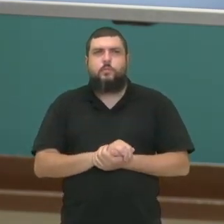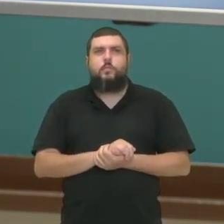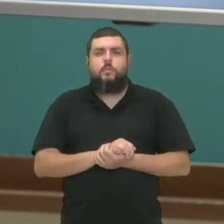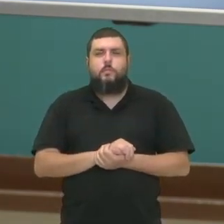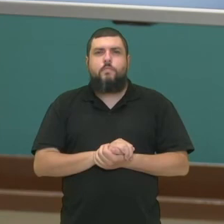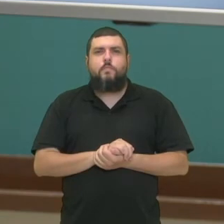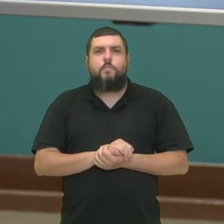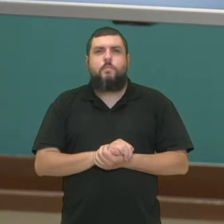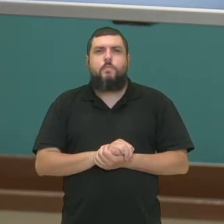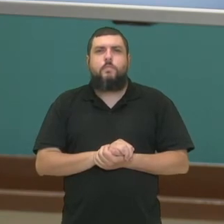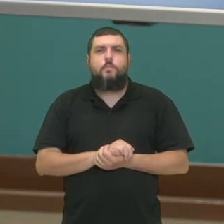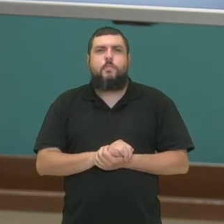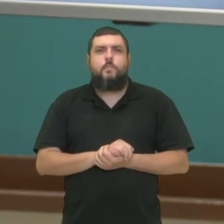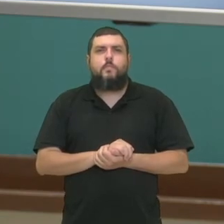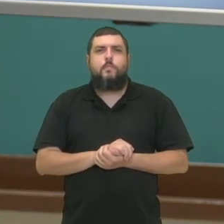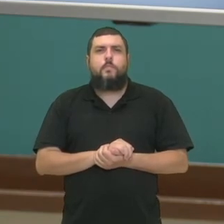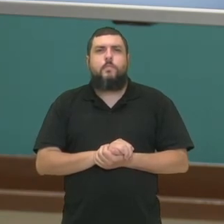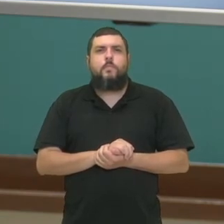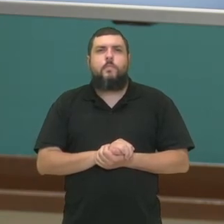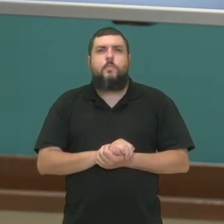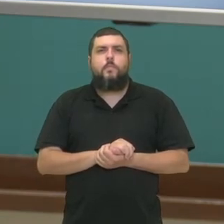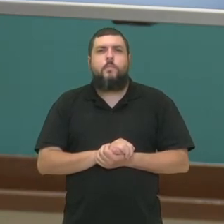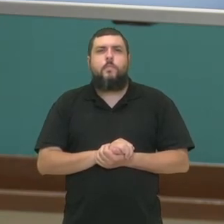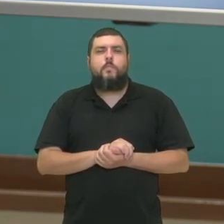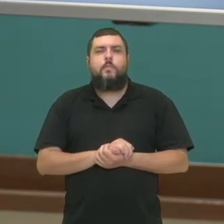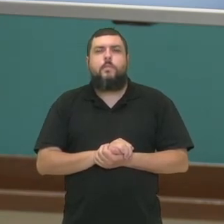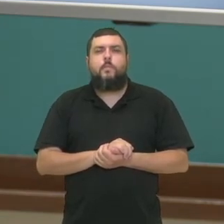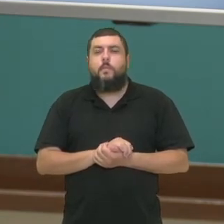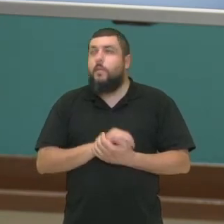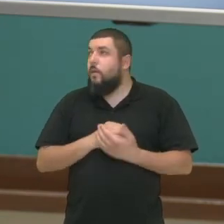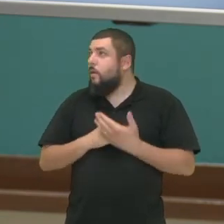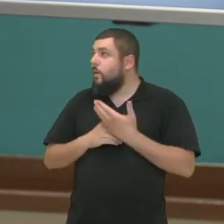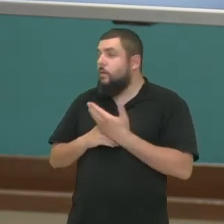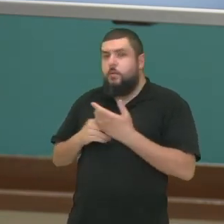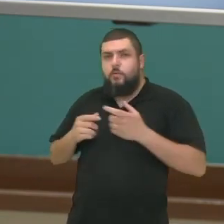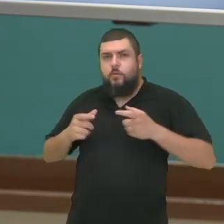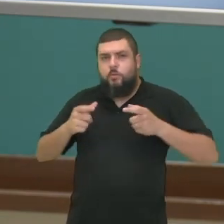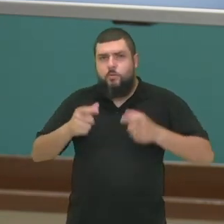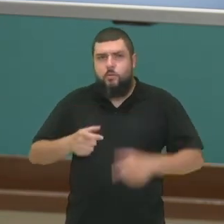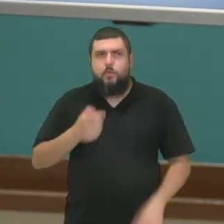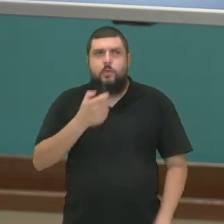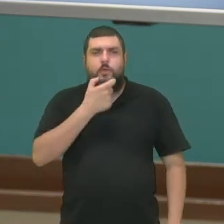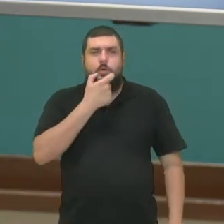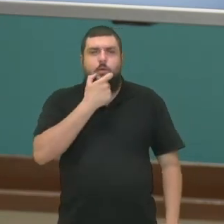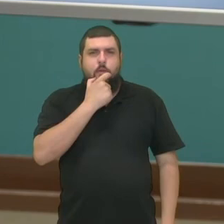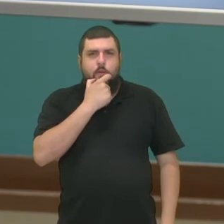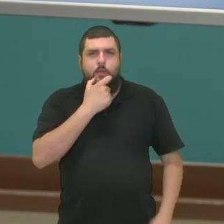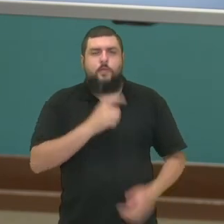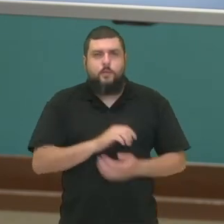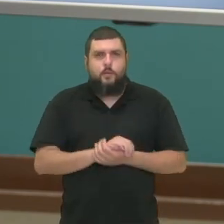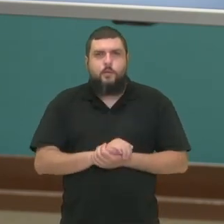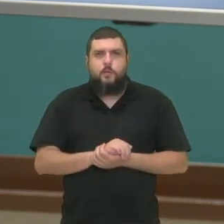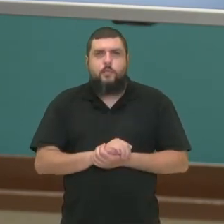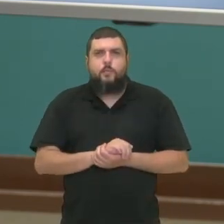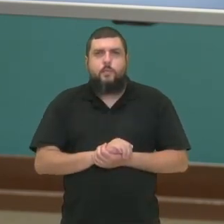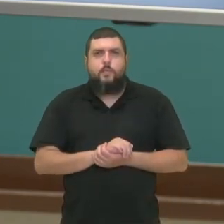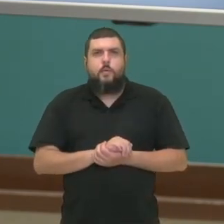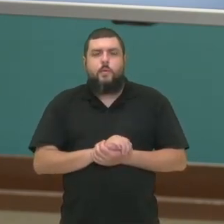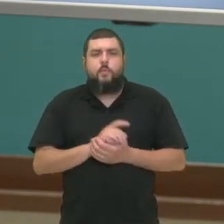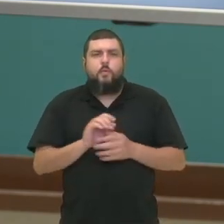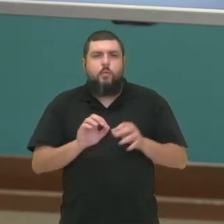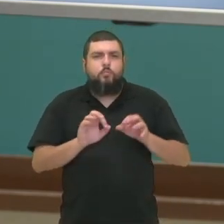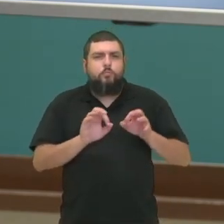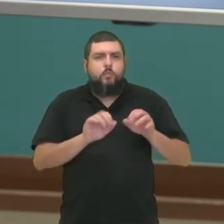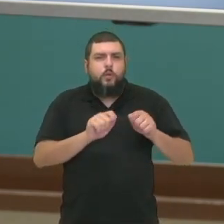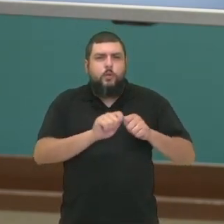coisa fantástica. Fica na Inglaterra, chamada Terma de Bath. As termas públicas eram espaços de banho, como o Roberto falou.